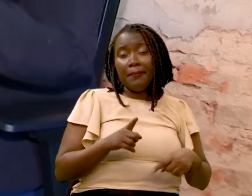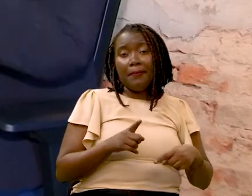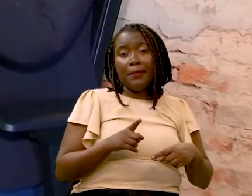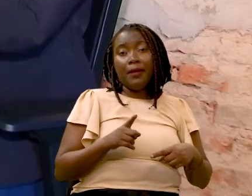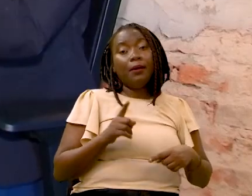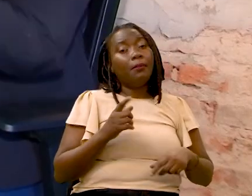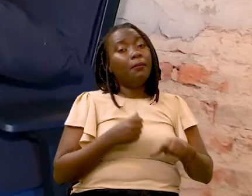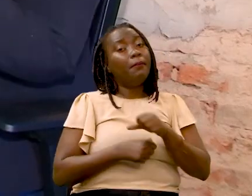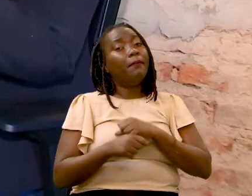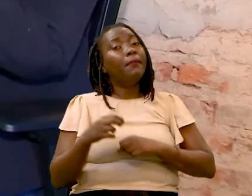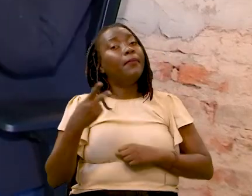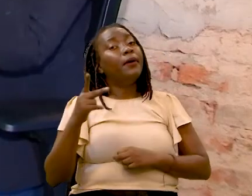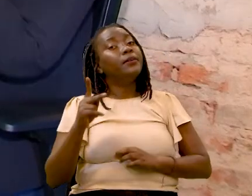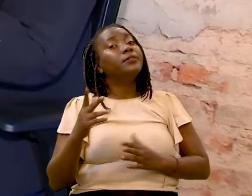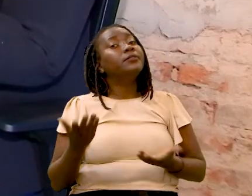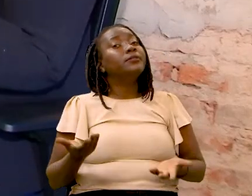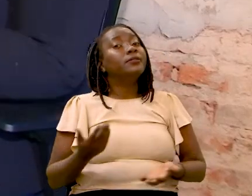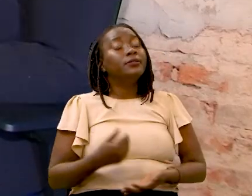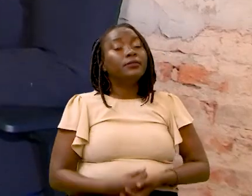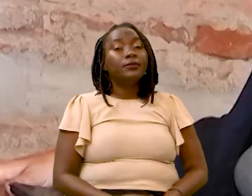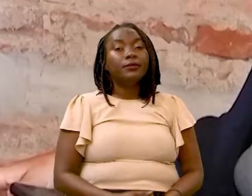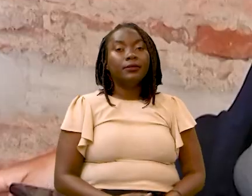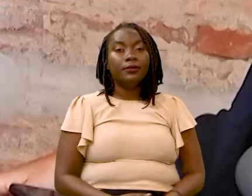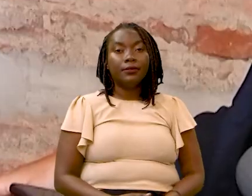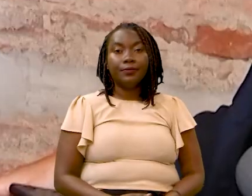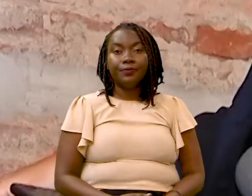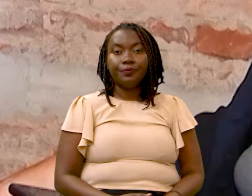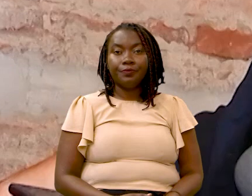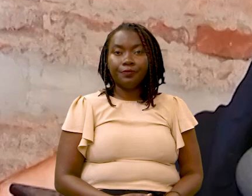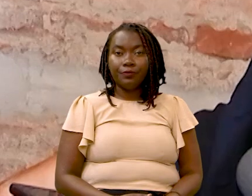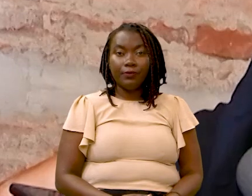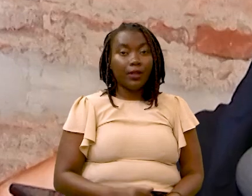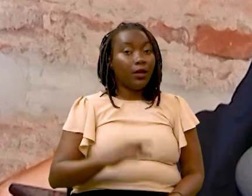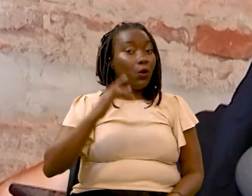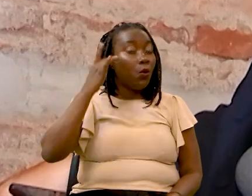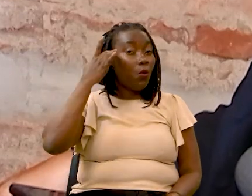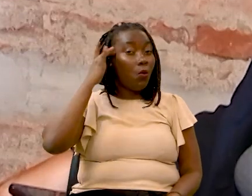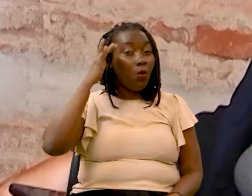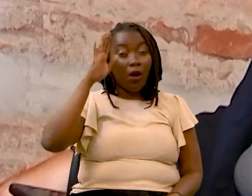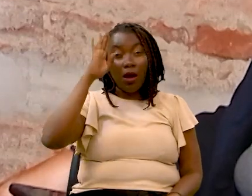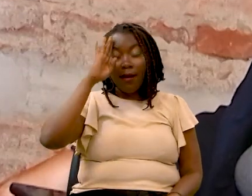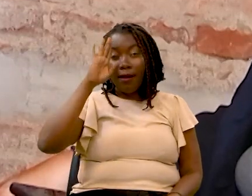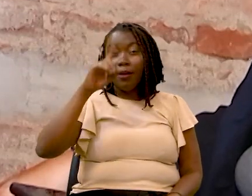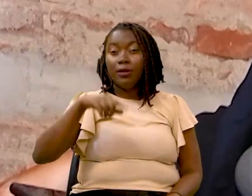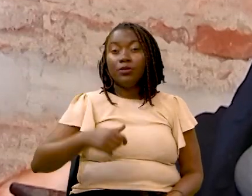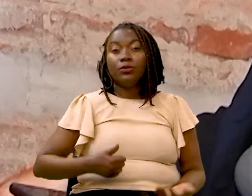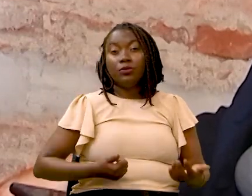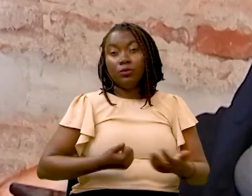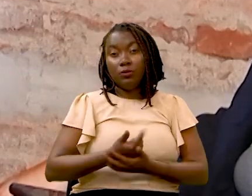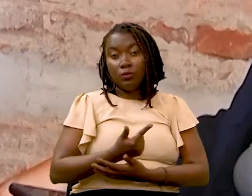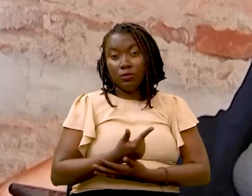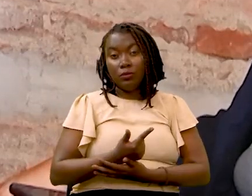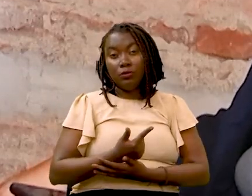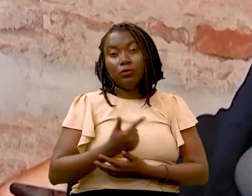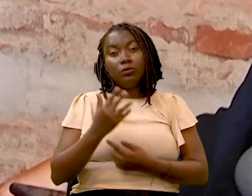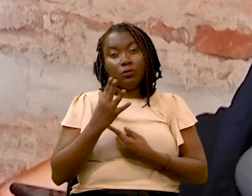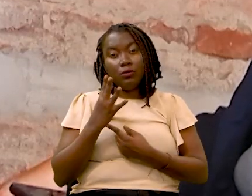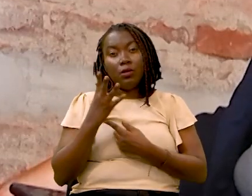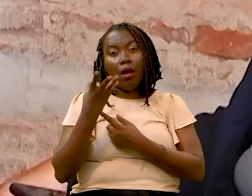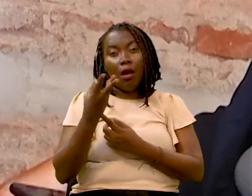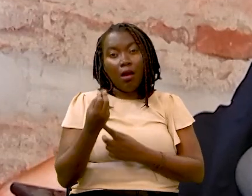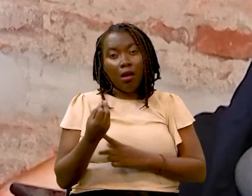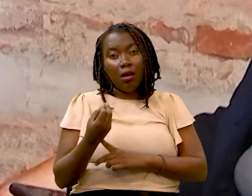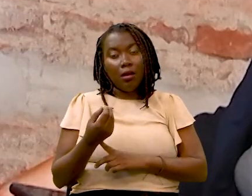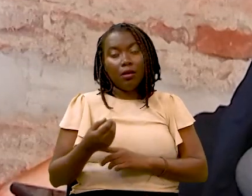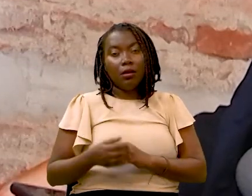nova tiragem, um novo produto, etc. No seu caso? Eu acho que o principal, com certeza, é a aquisição das